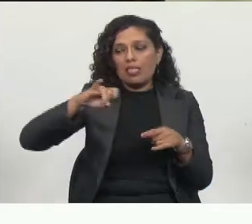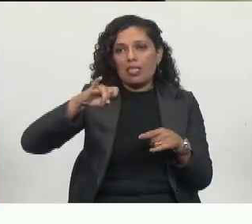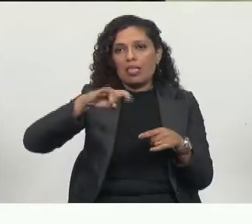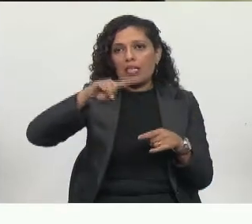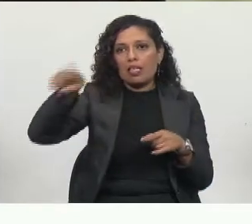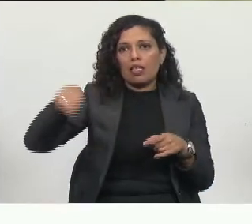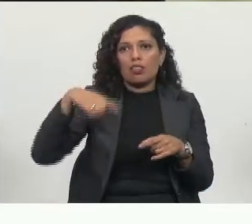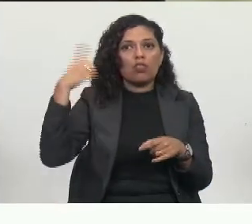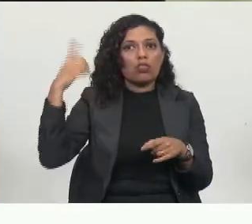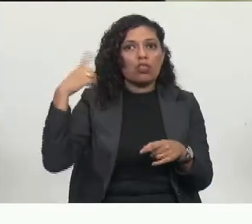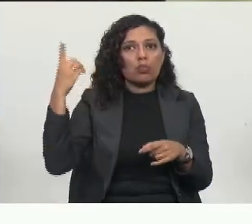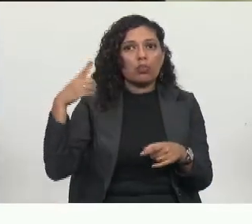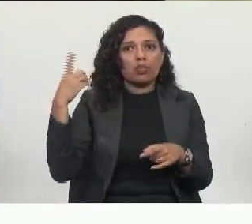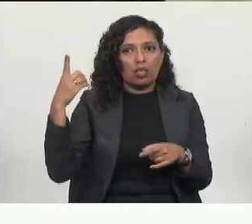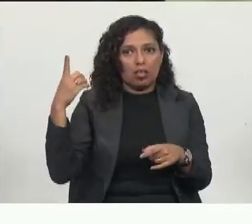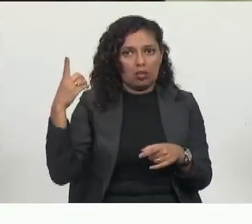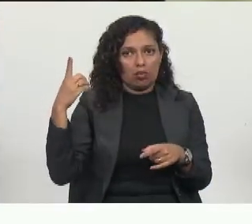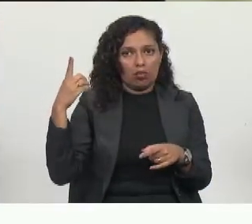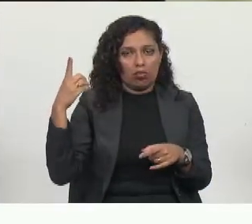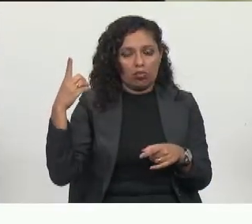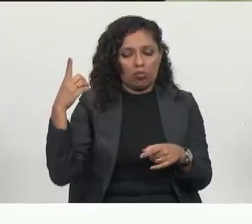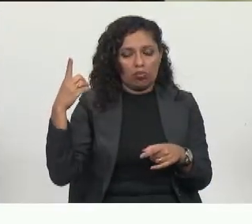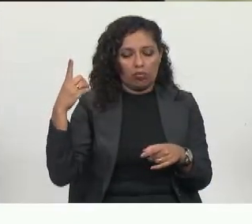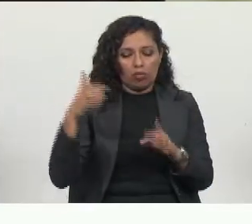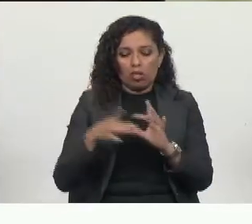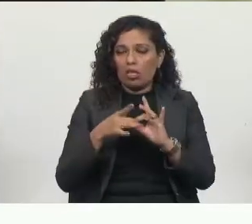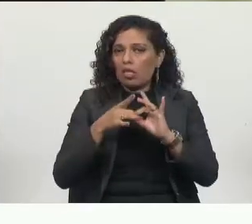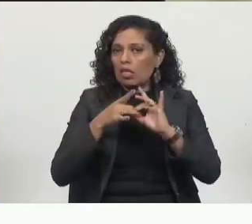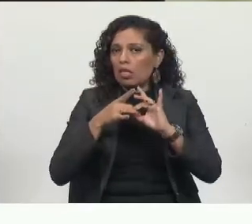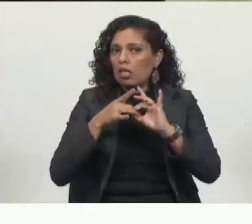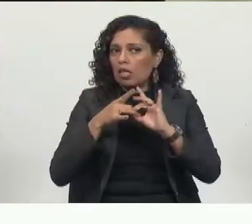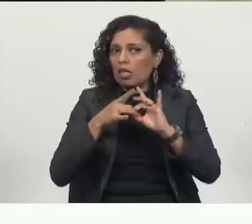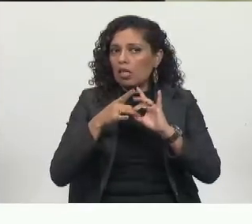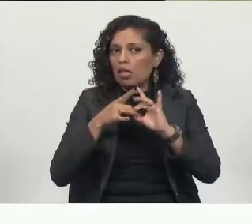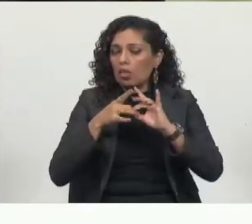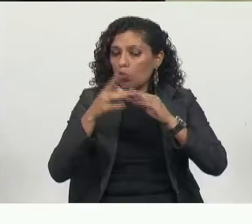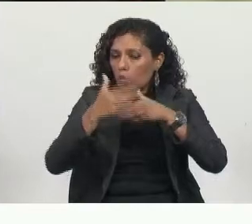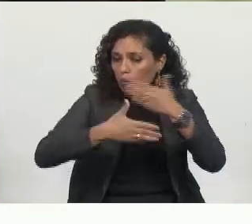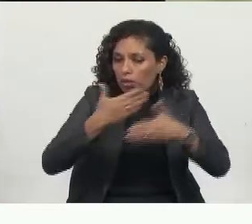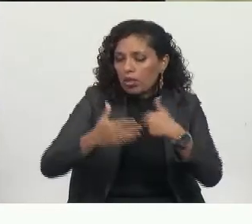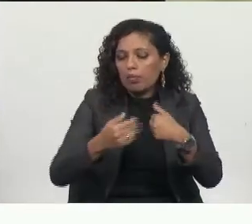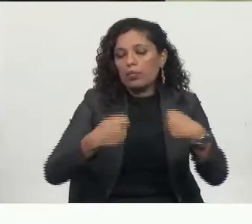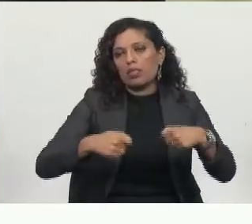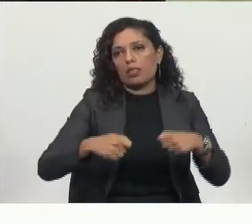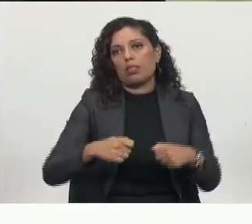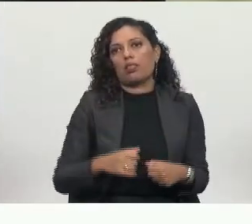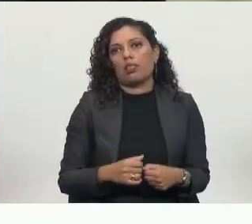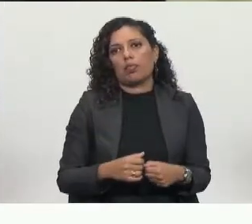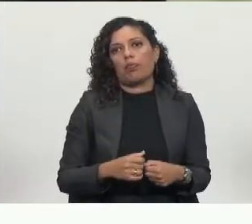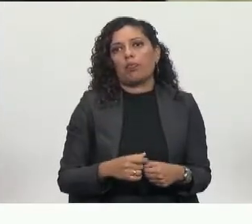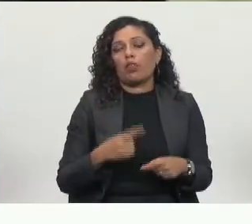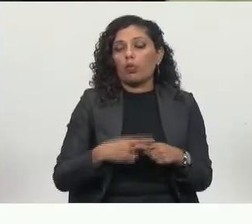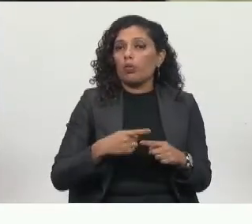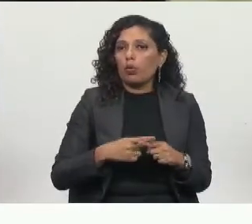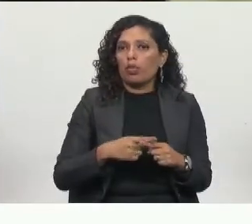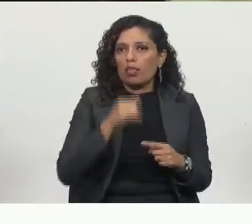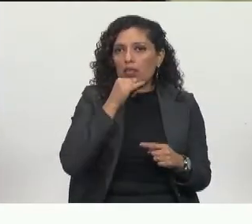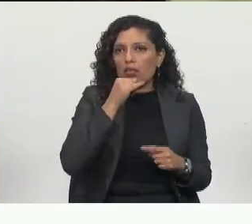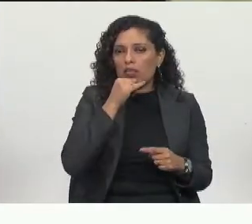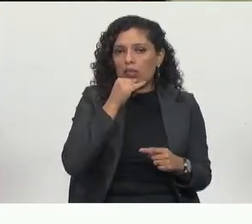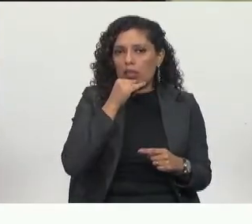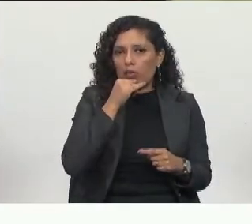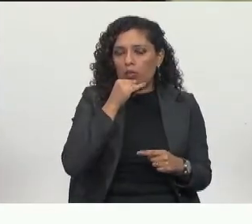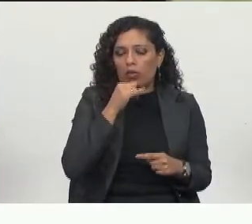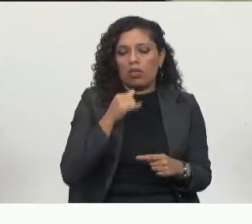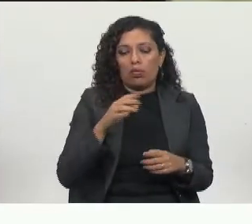plenário, seja por qualquer fato, porque o fato atípico ele só vai acontecer, ele acontece e a gente só vai dizer que ele foi